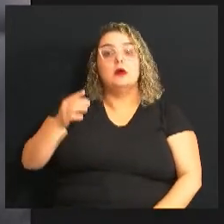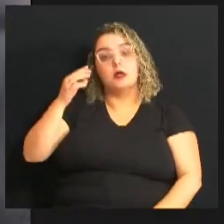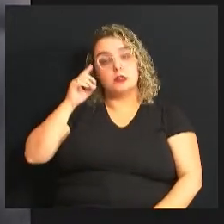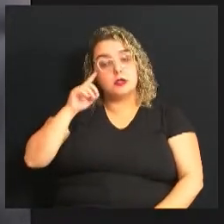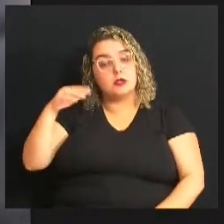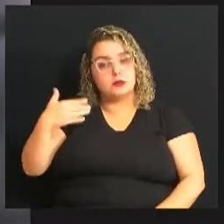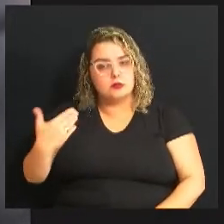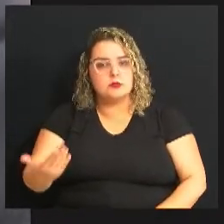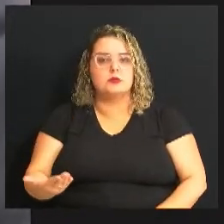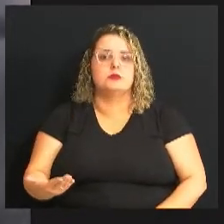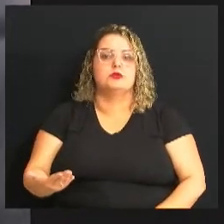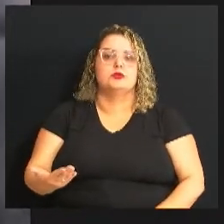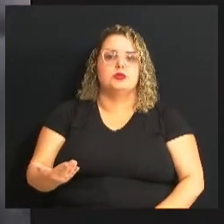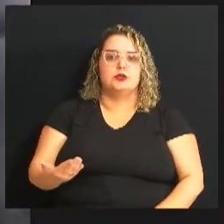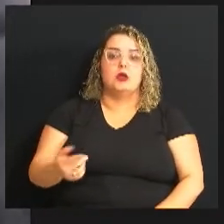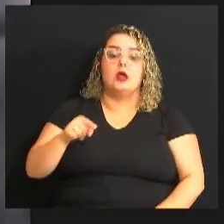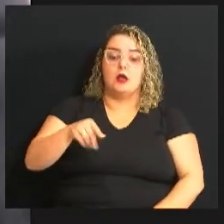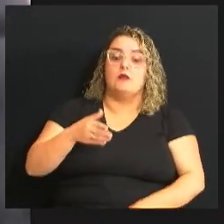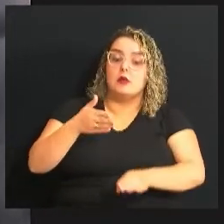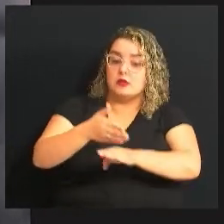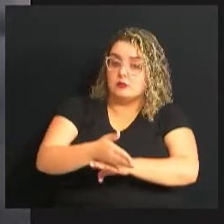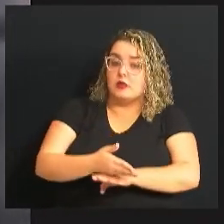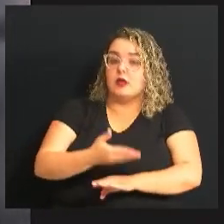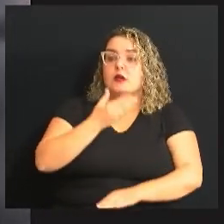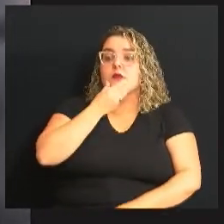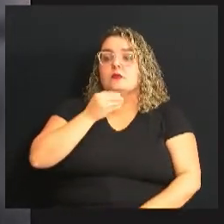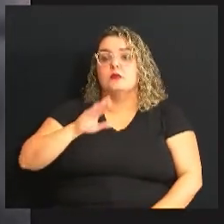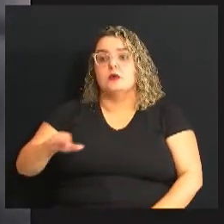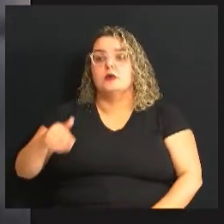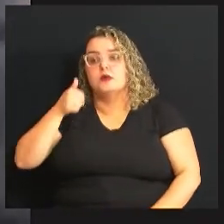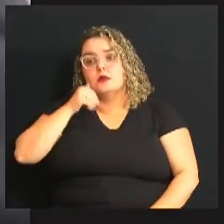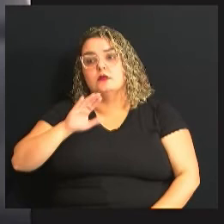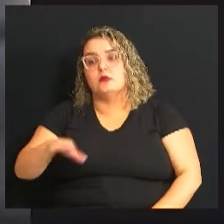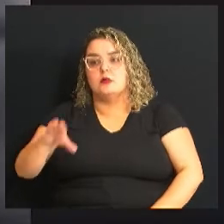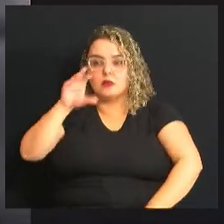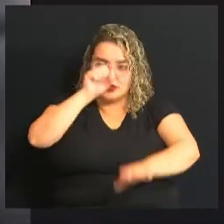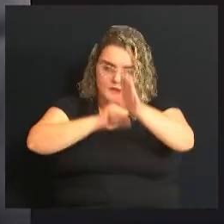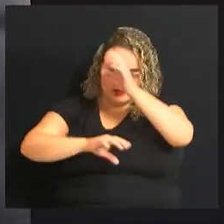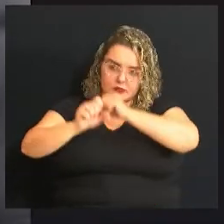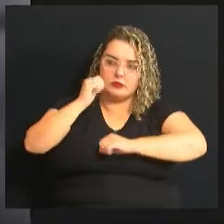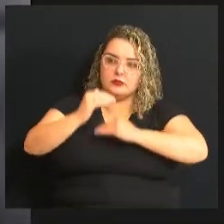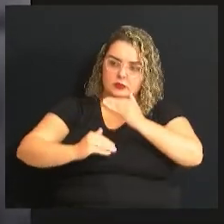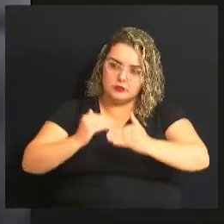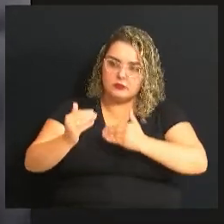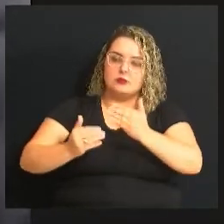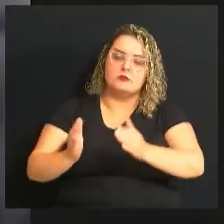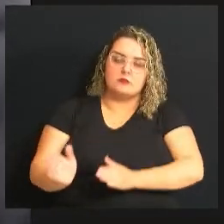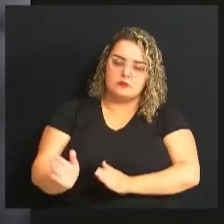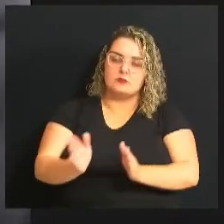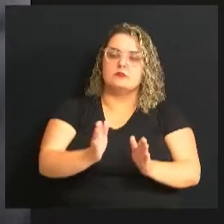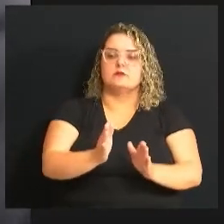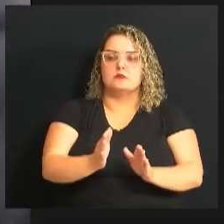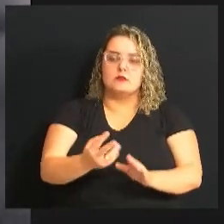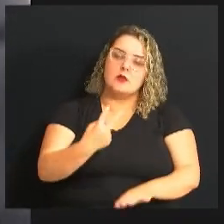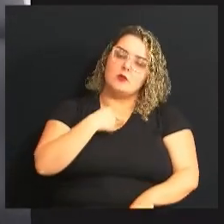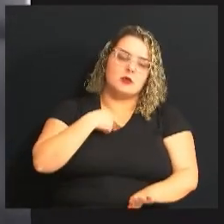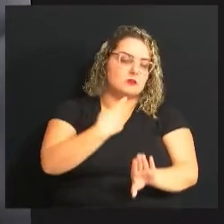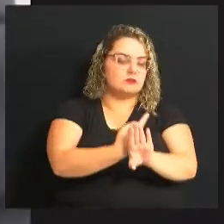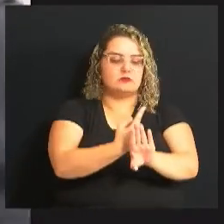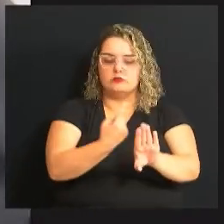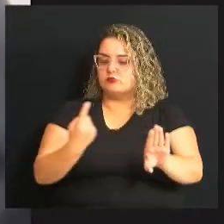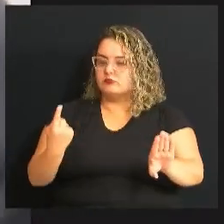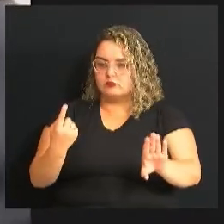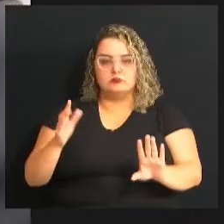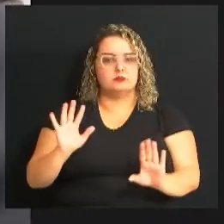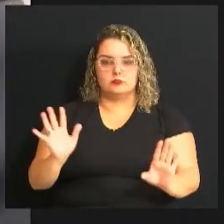Ela faz parte da realidade dos nossos meninos. Aprender, construir este caminho é algo que a gente precisa fazer juntos. E esse é